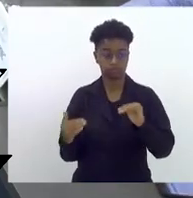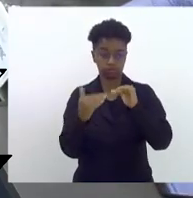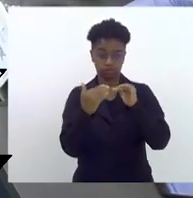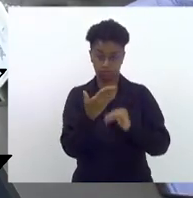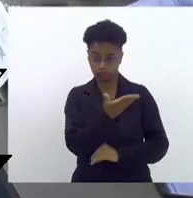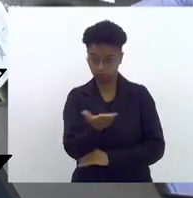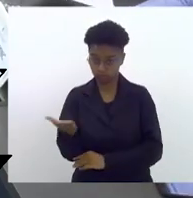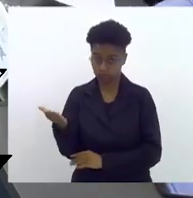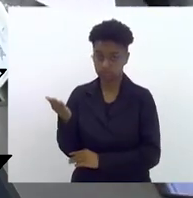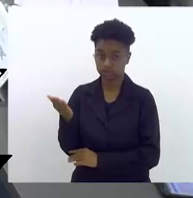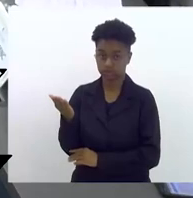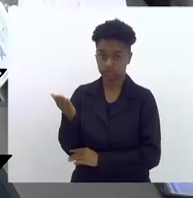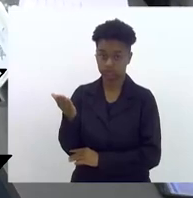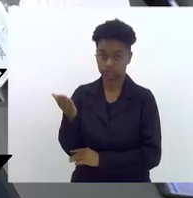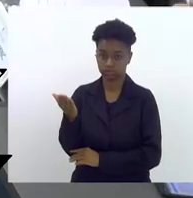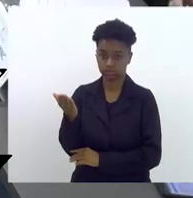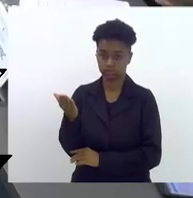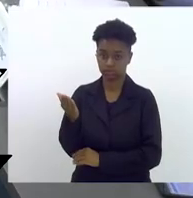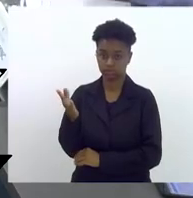excelência